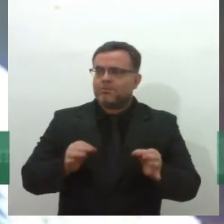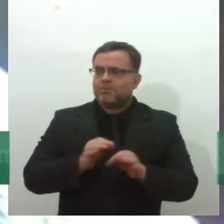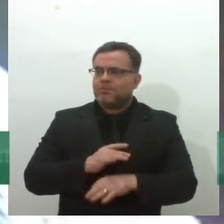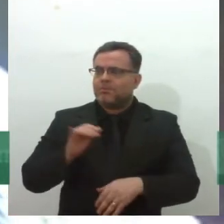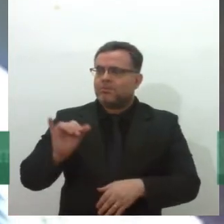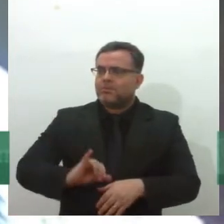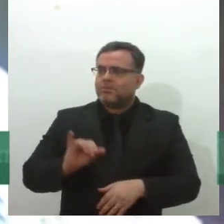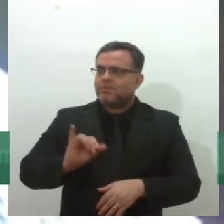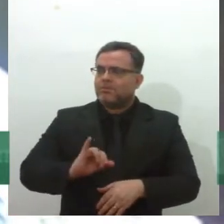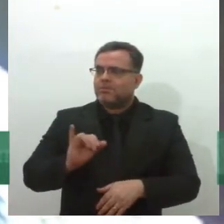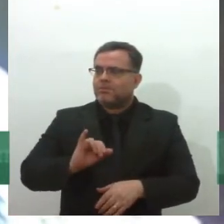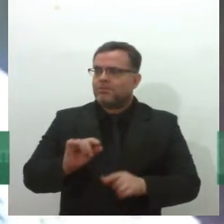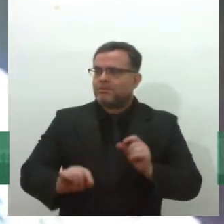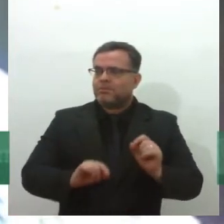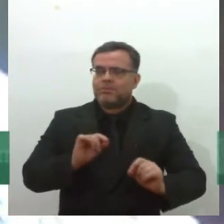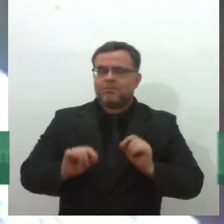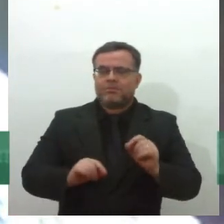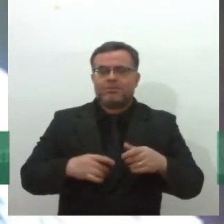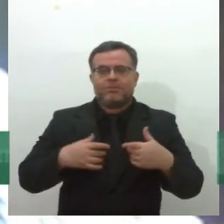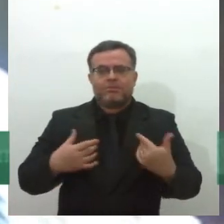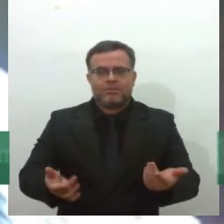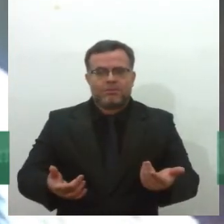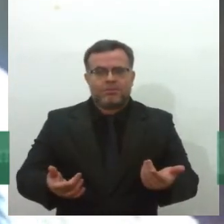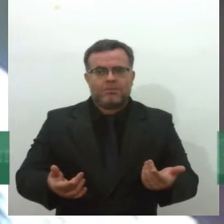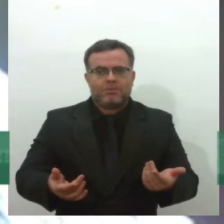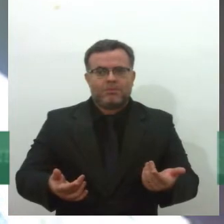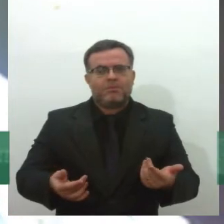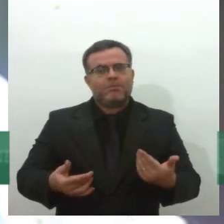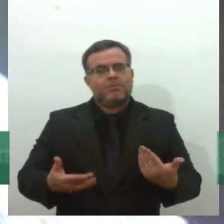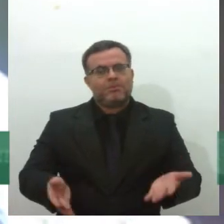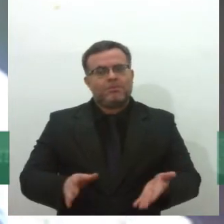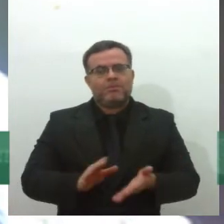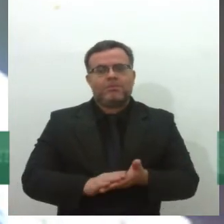para poder reduzir o preço dos combustíveis na bomba.